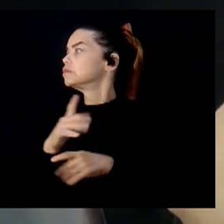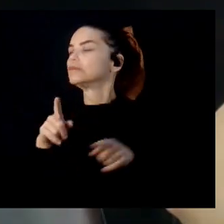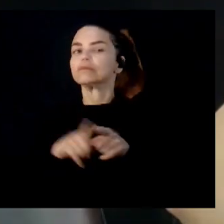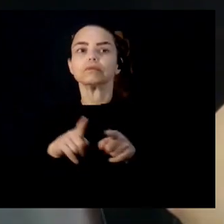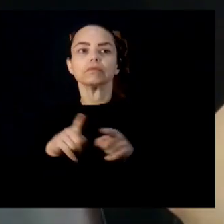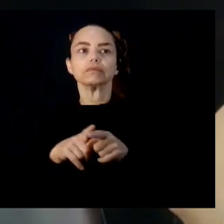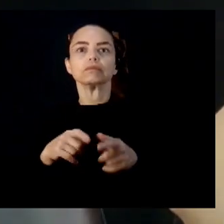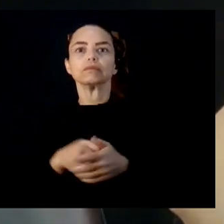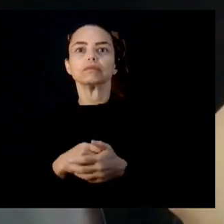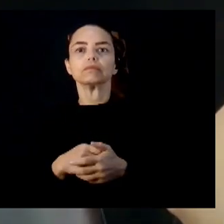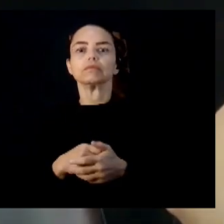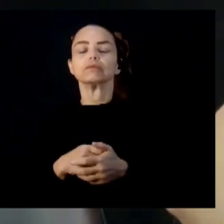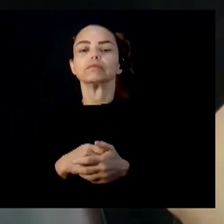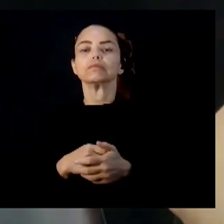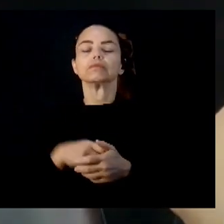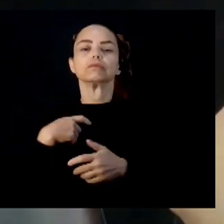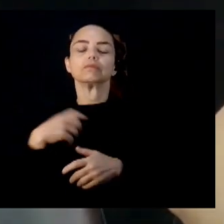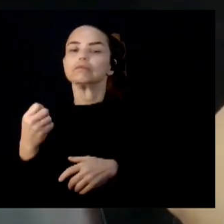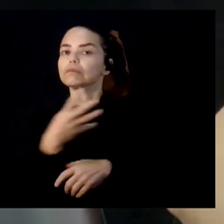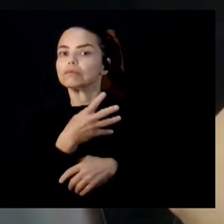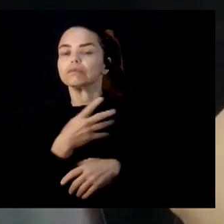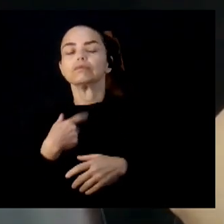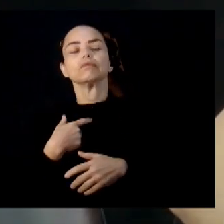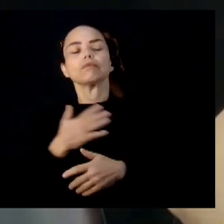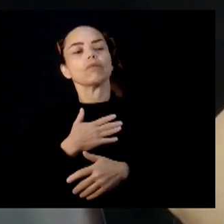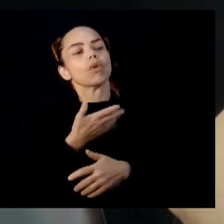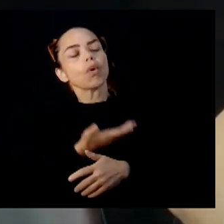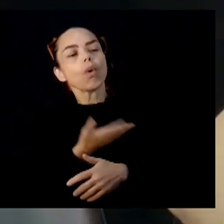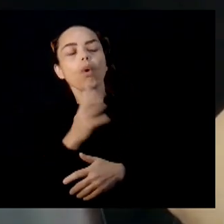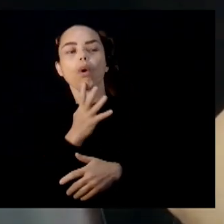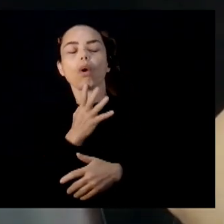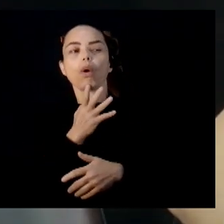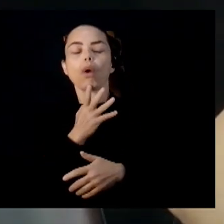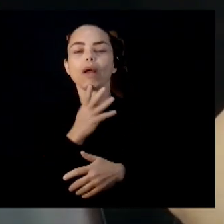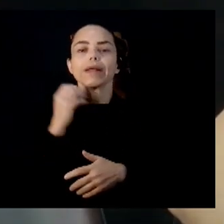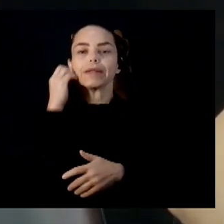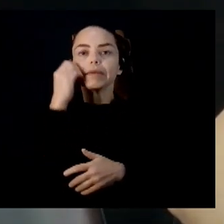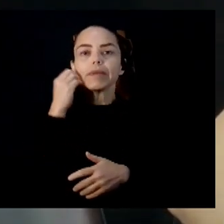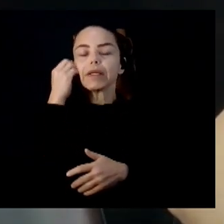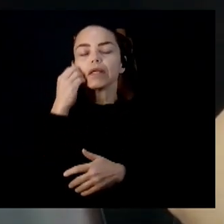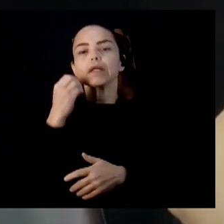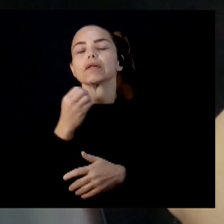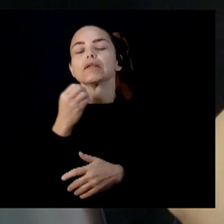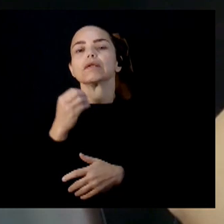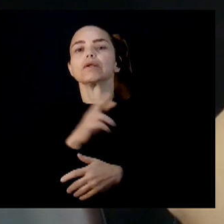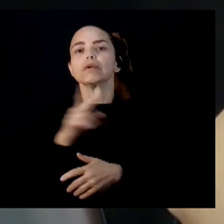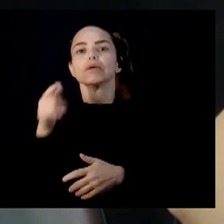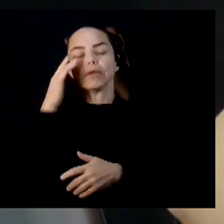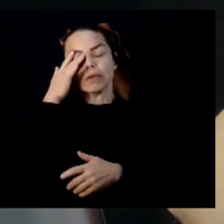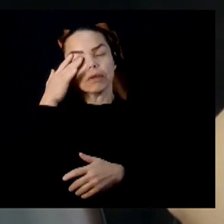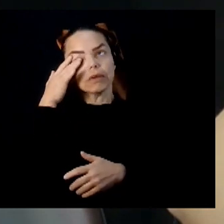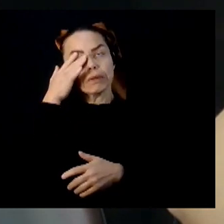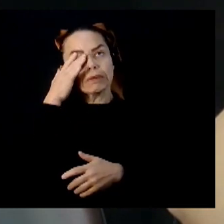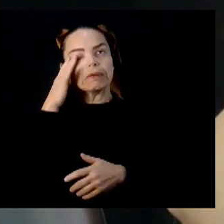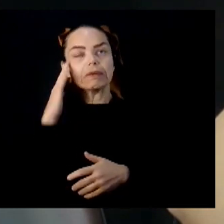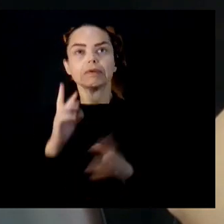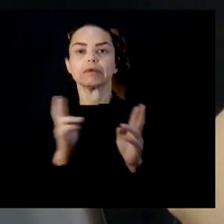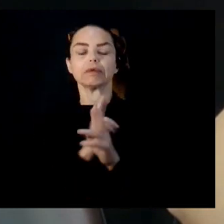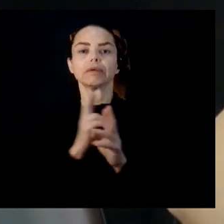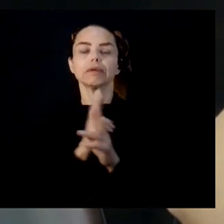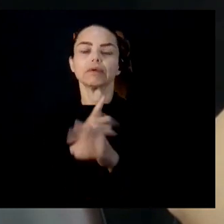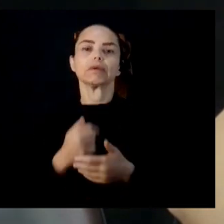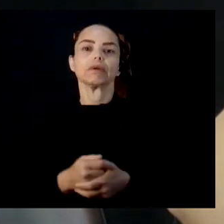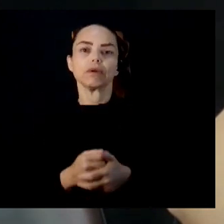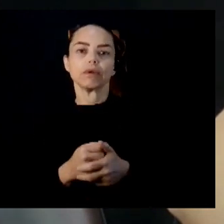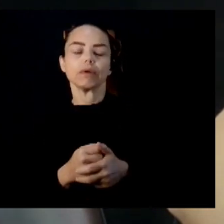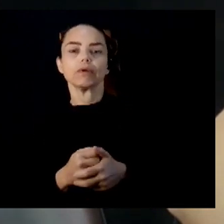tenha espaço para o novo, para a surpresa, né? Então, eu acho que o maior desafio, o maior dilema dos relacionamentos longevos seria isso, a